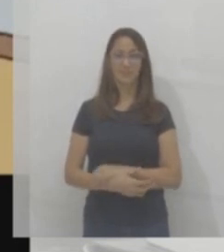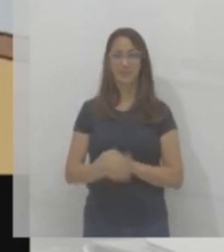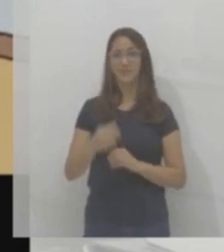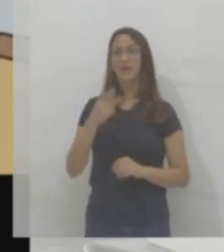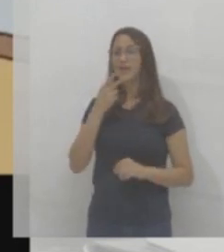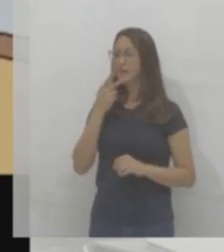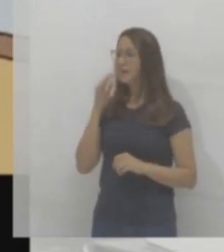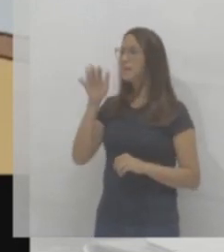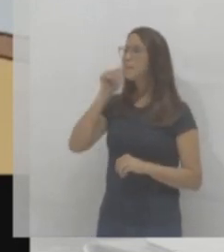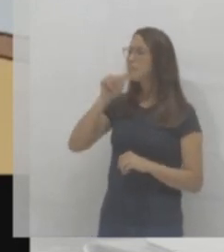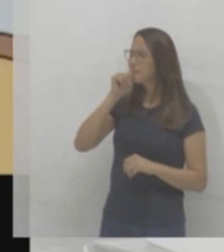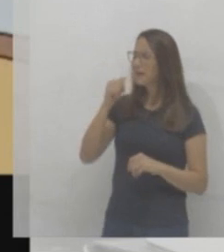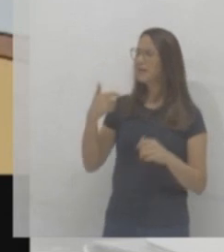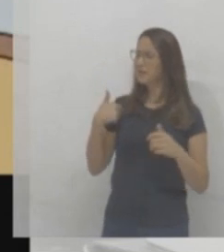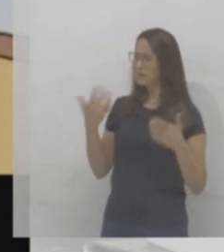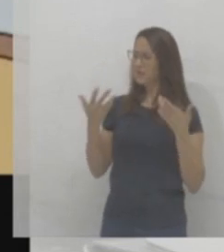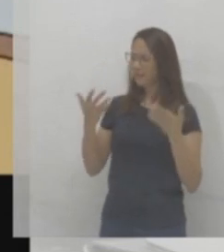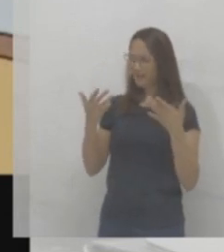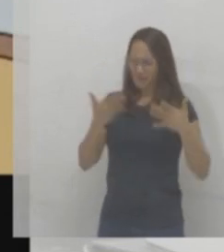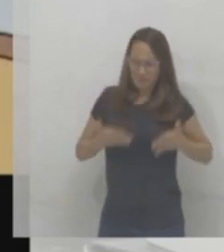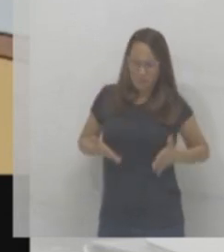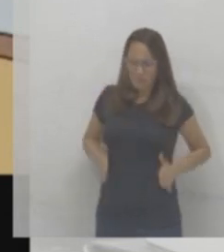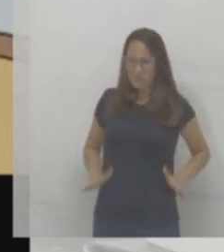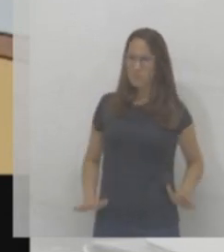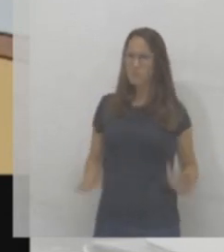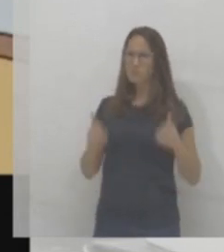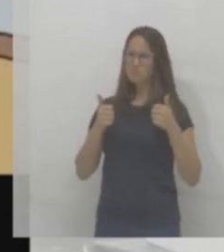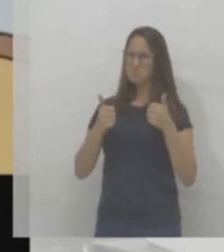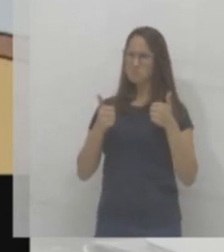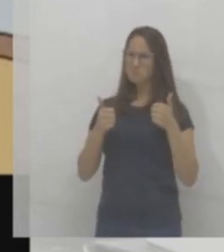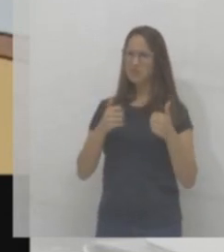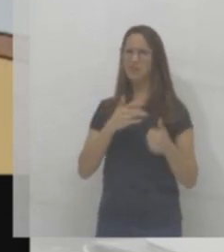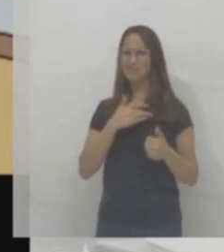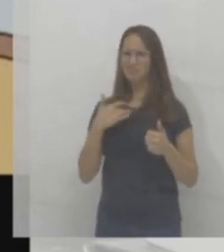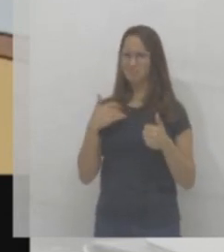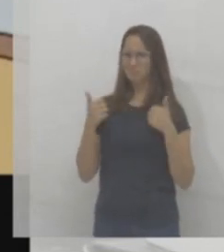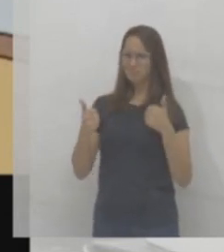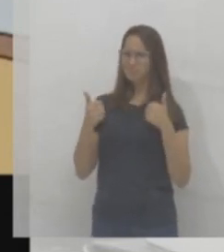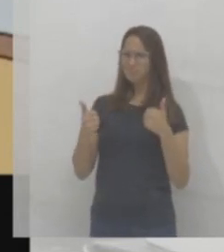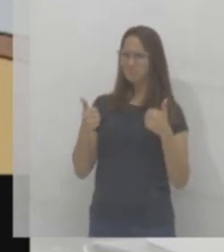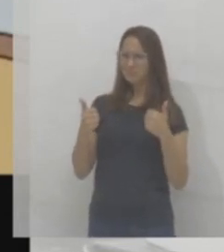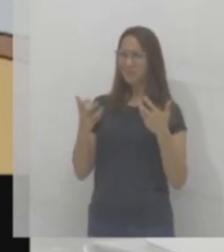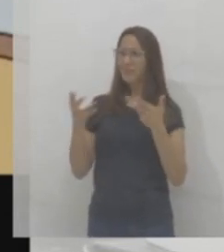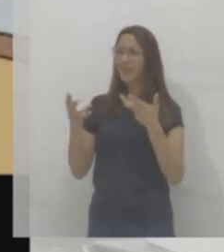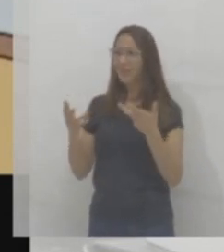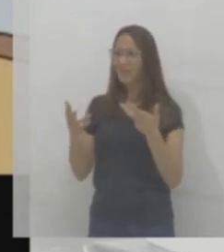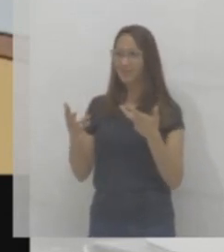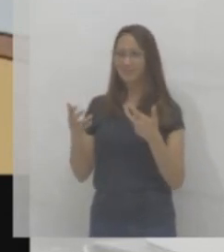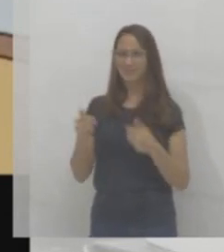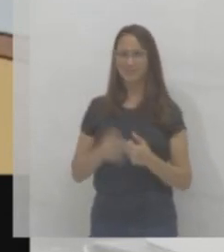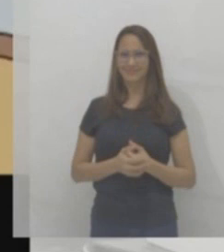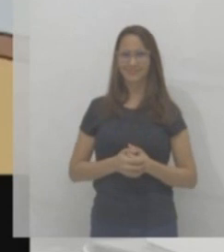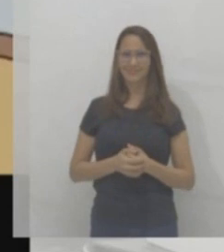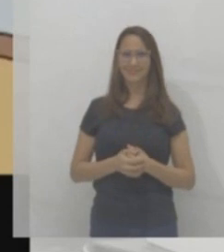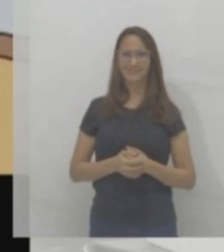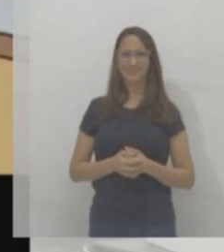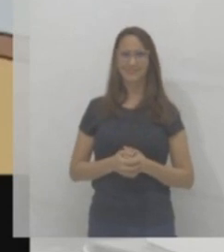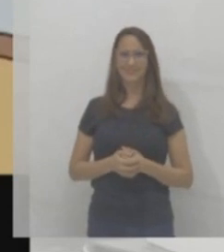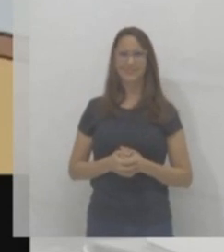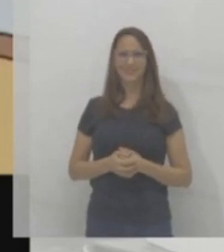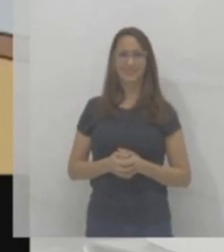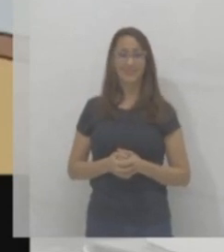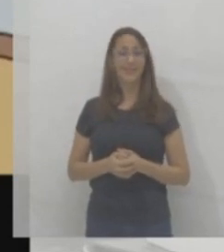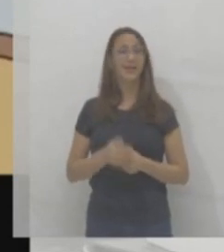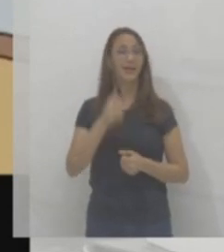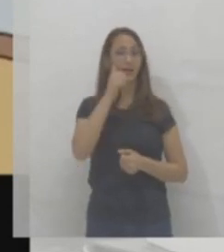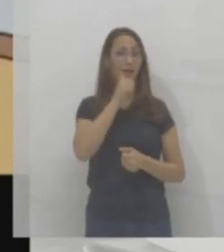em boa forma. Fit, a expressão fit em inglês. Eu quero ficar em boa forma, eu quero ficar saudável, né? Malhado e tal. A